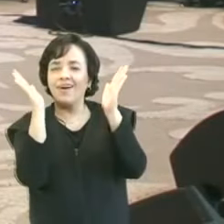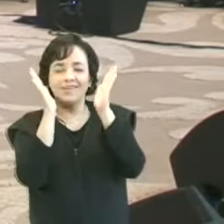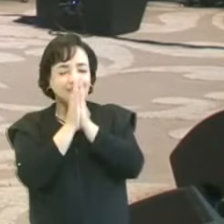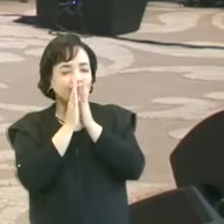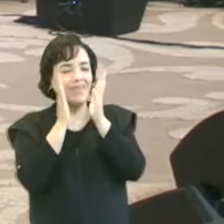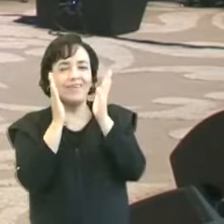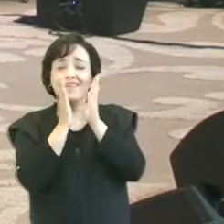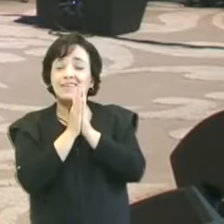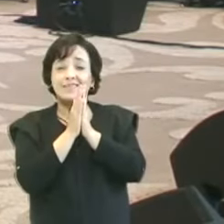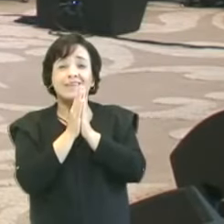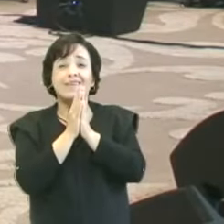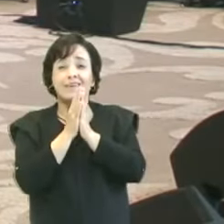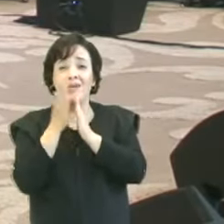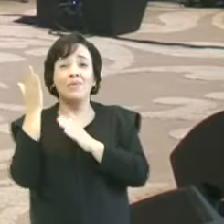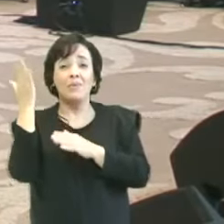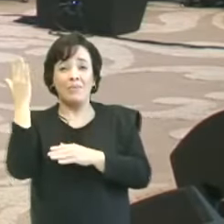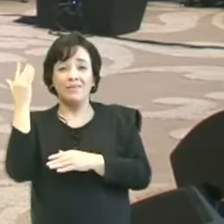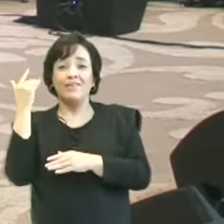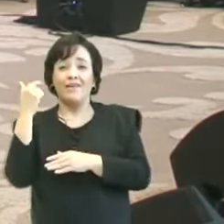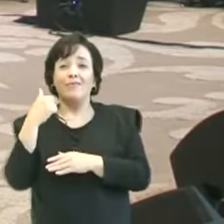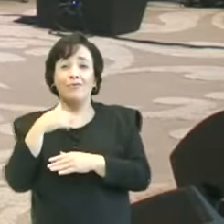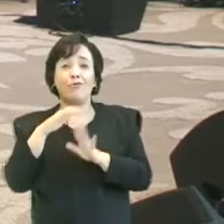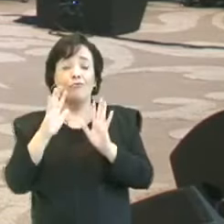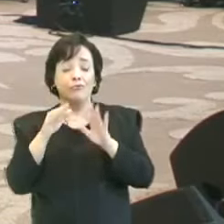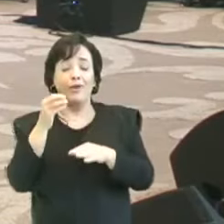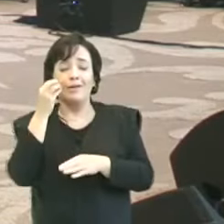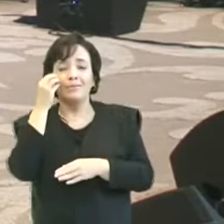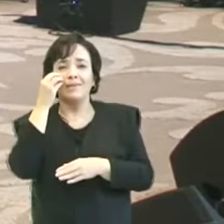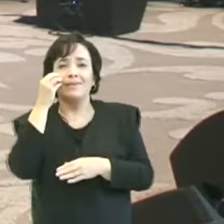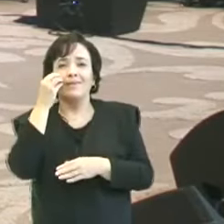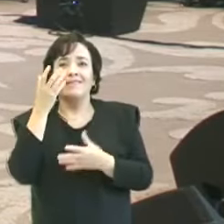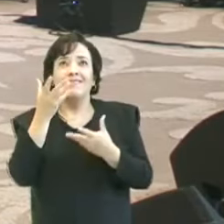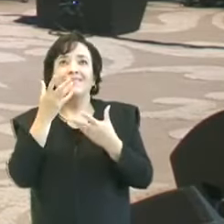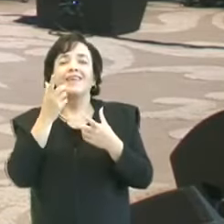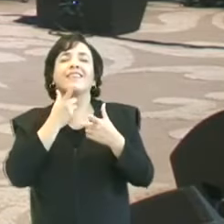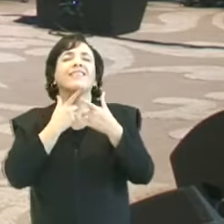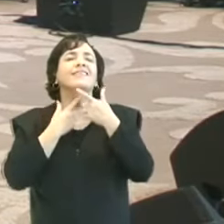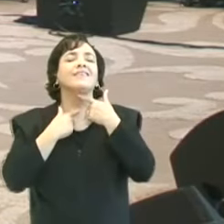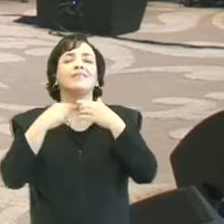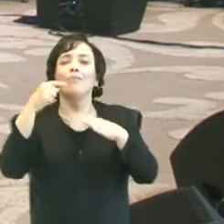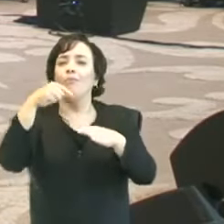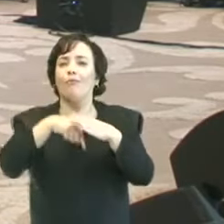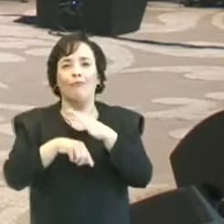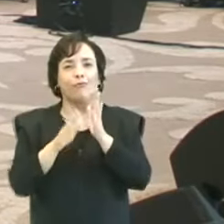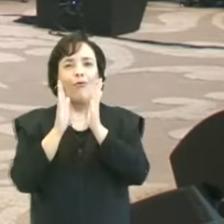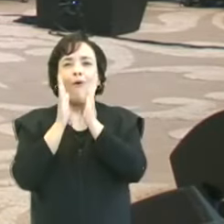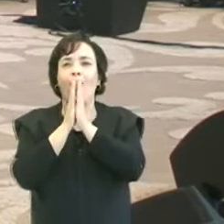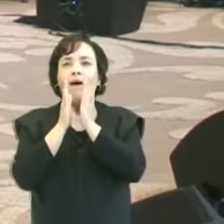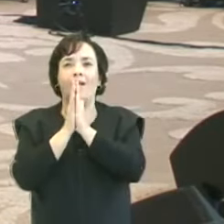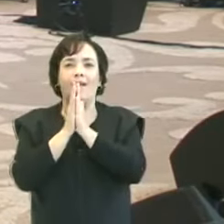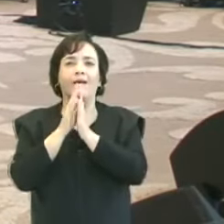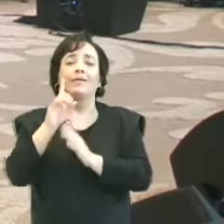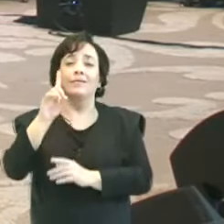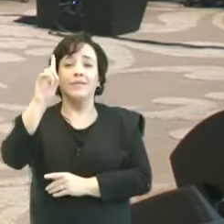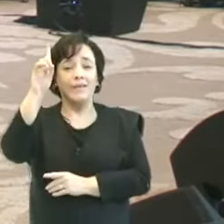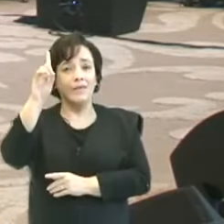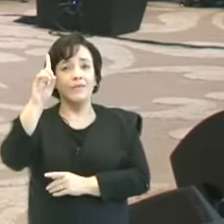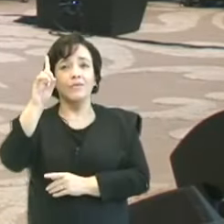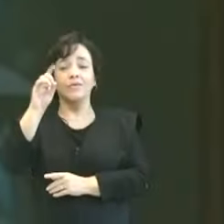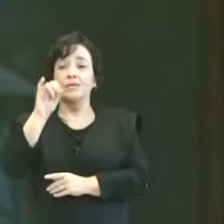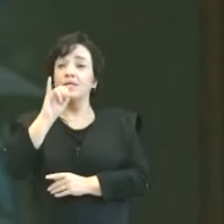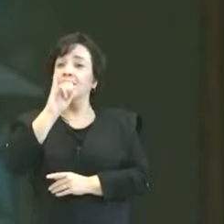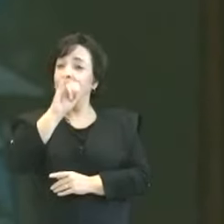capturado pela presença revelada de Deus, quem sabe hoje o seu vai ser. Porque se você